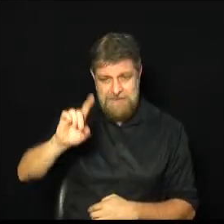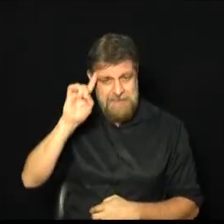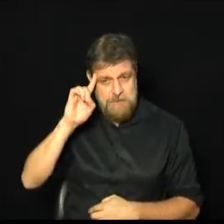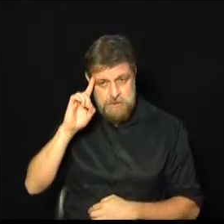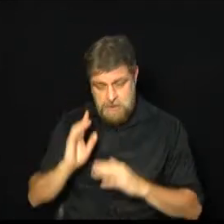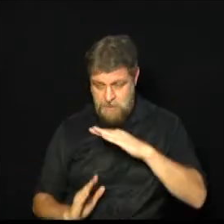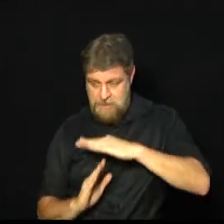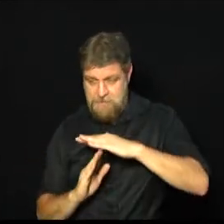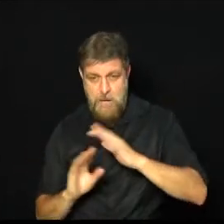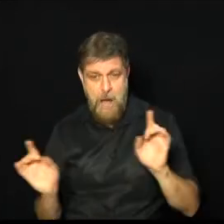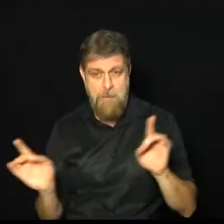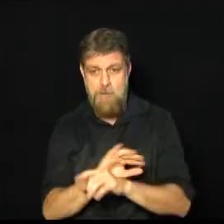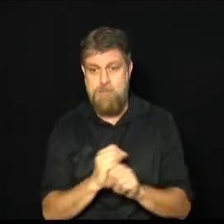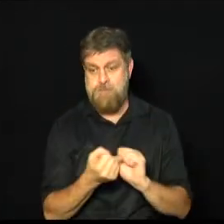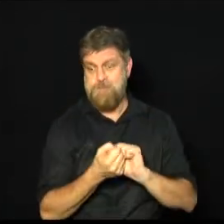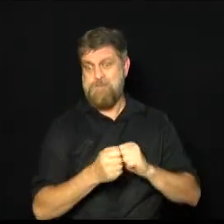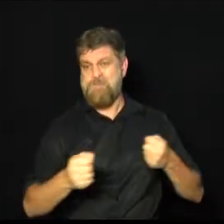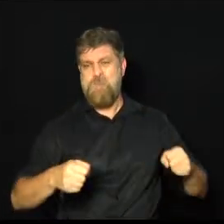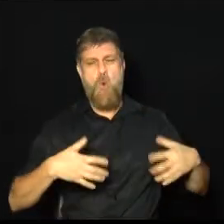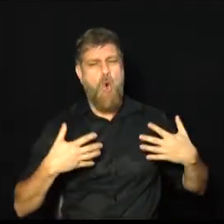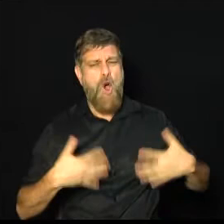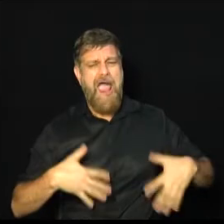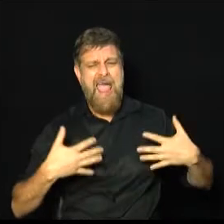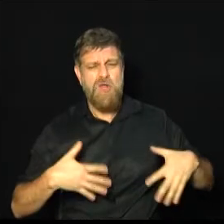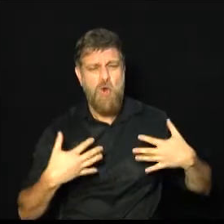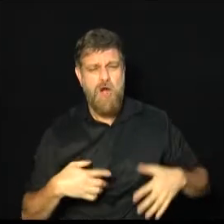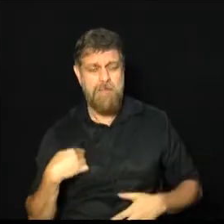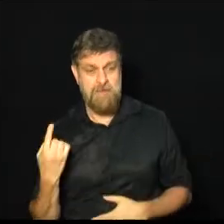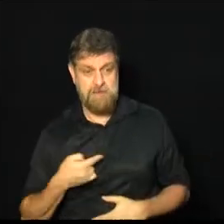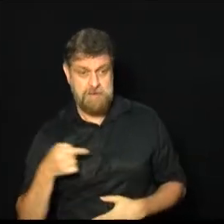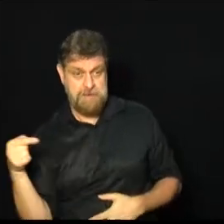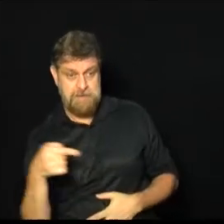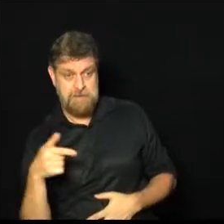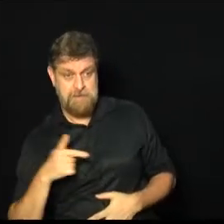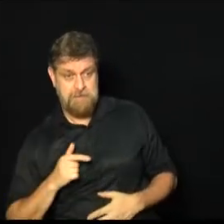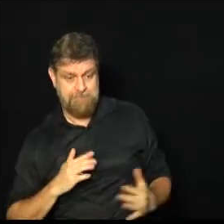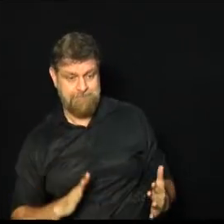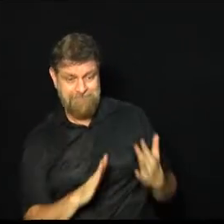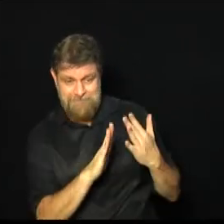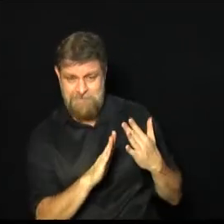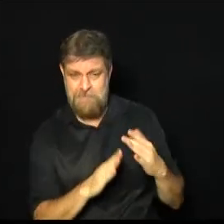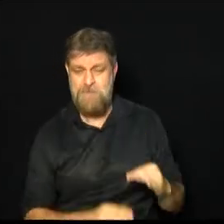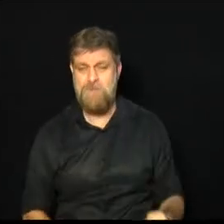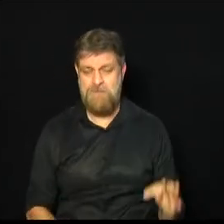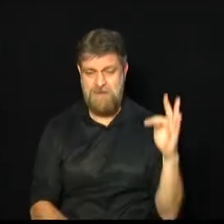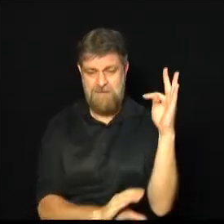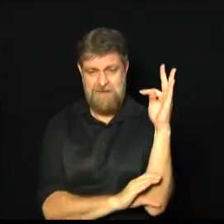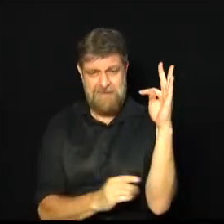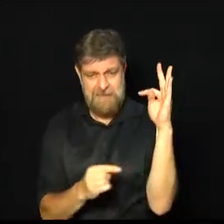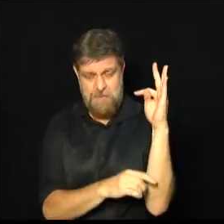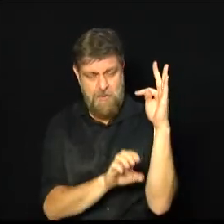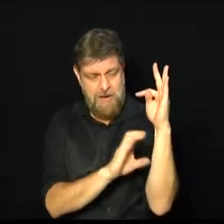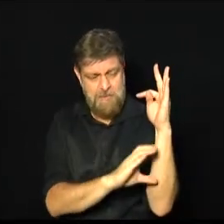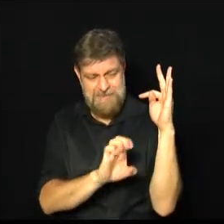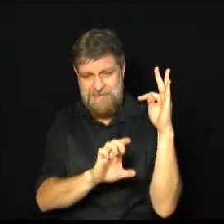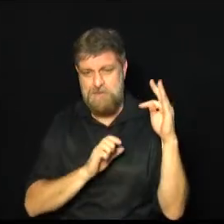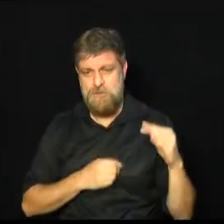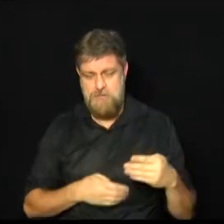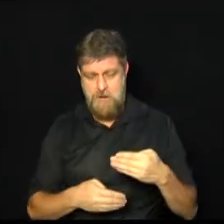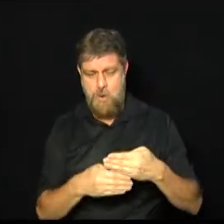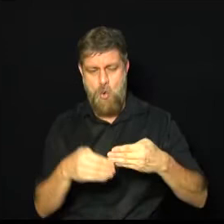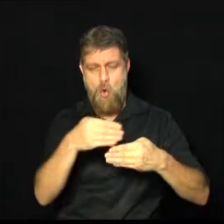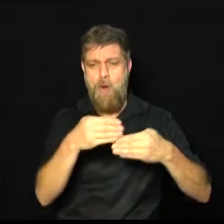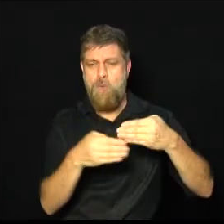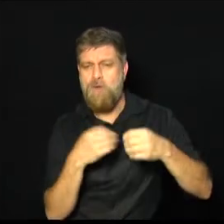que é um terminal enorme também. Tivemos um grande impacto desse terminal, com os muros de arrimo que tivemos